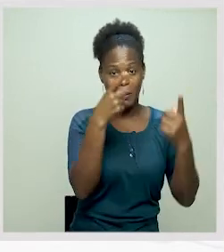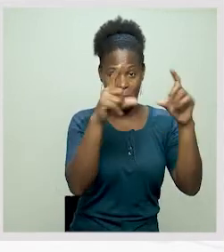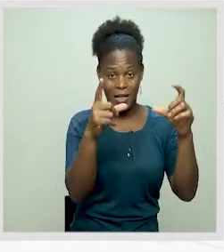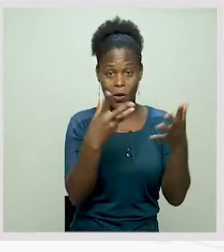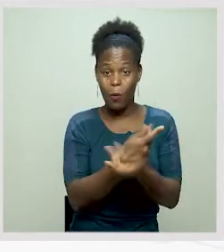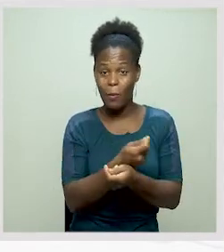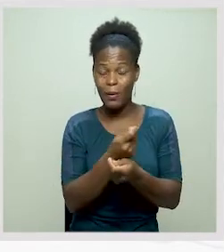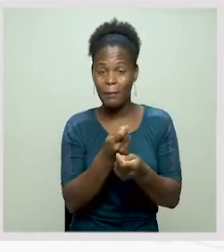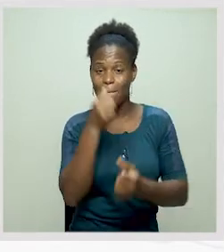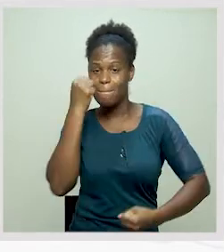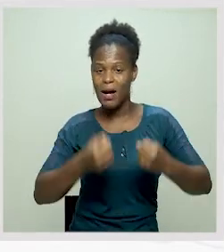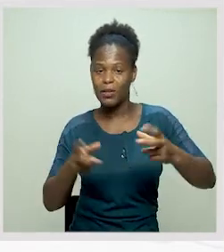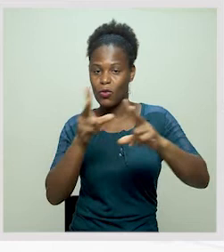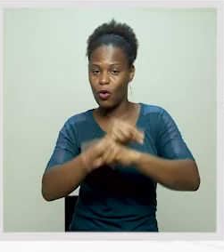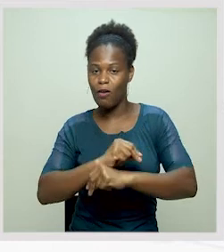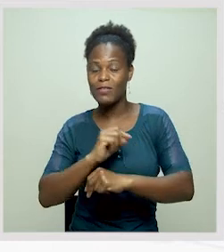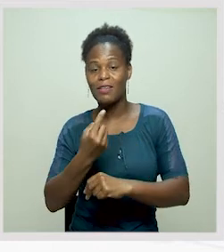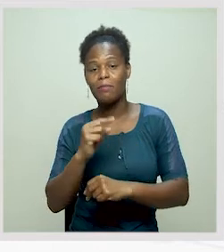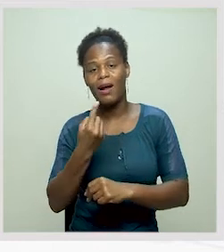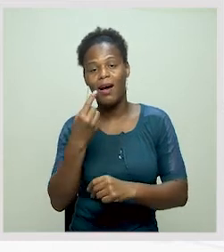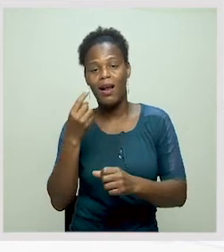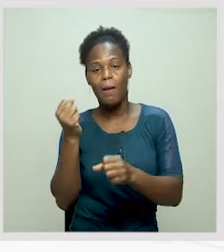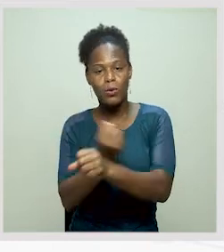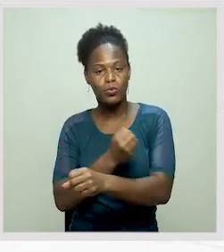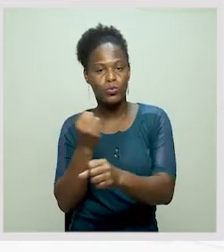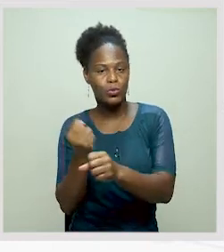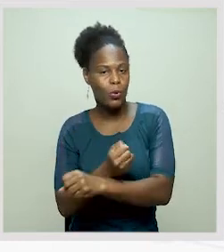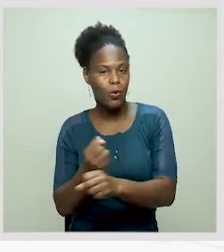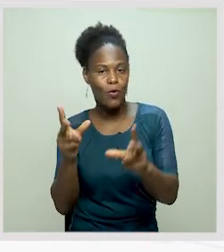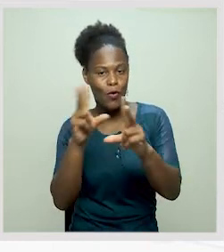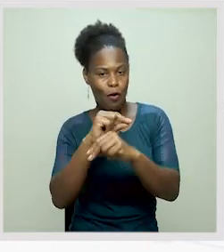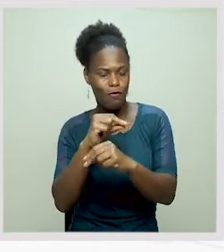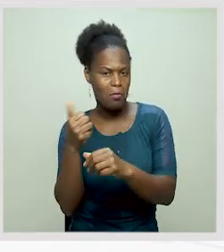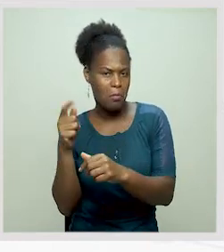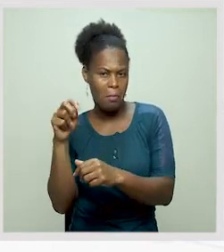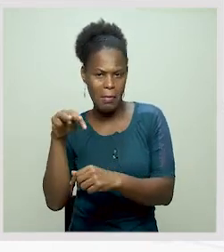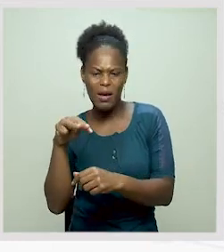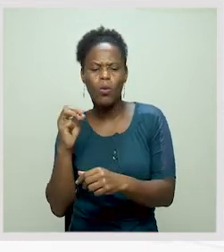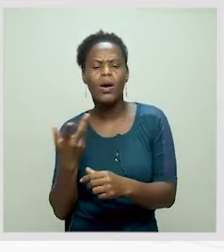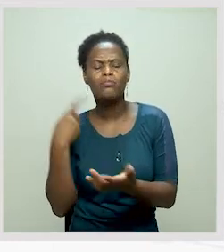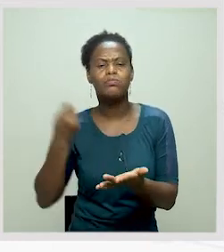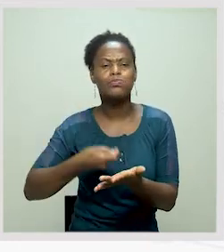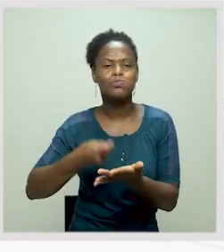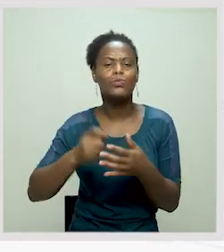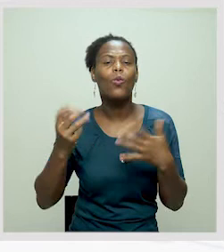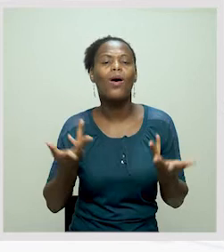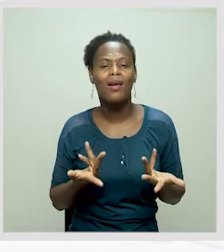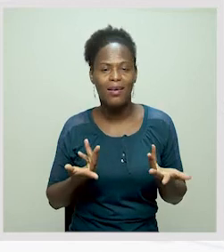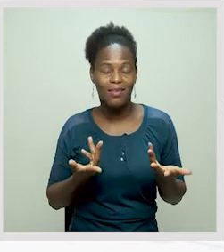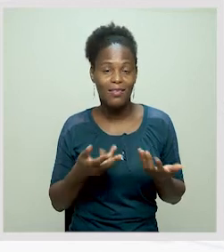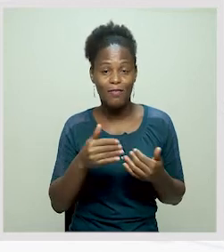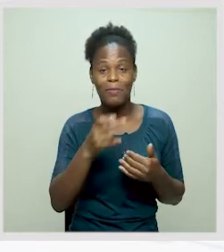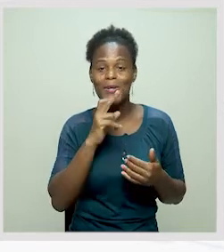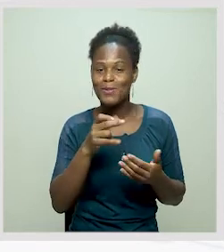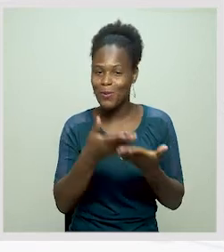adquiriu novas máquinas destinadas à linha de produção de um novo bem. Que tipo de investimento nós temos aqui? Vamos